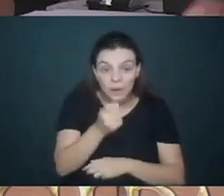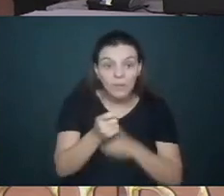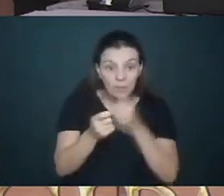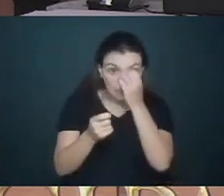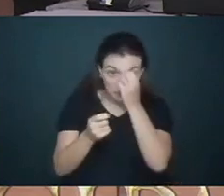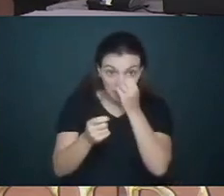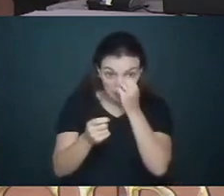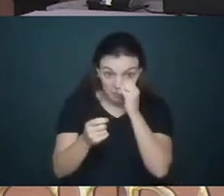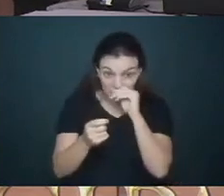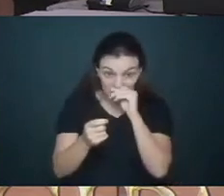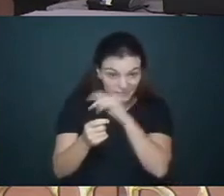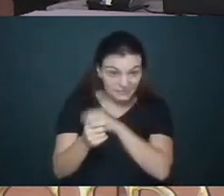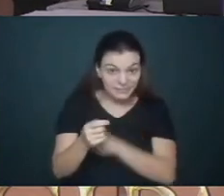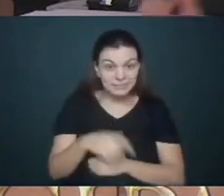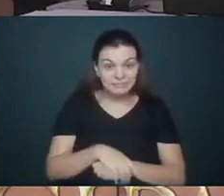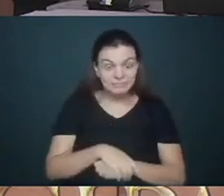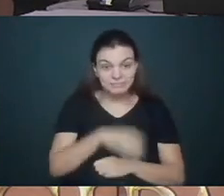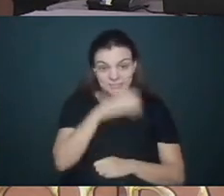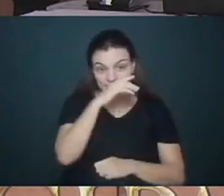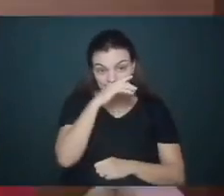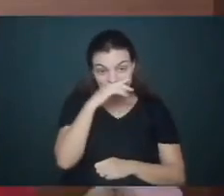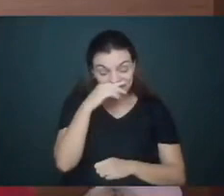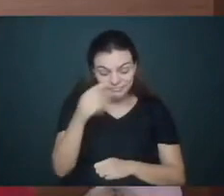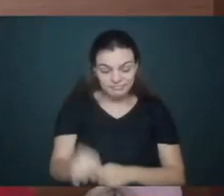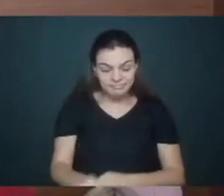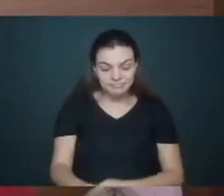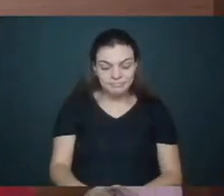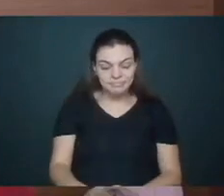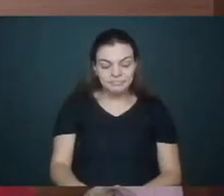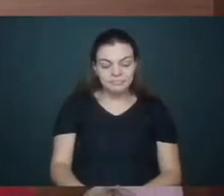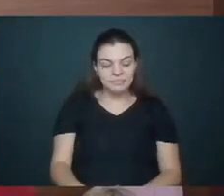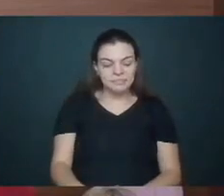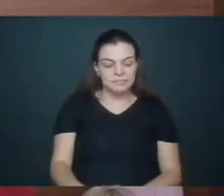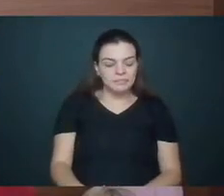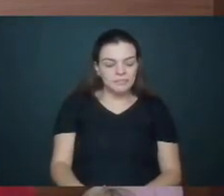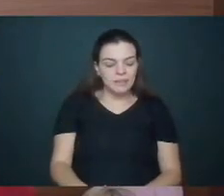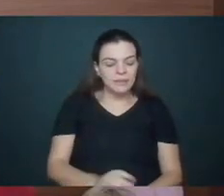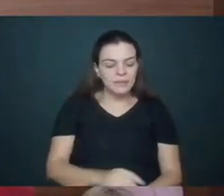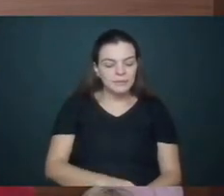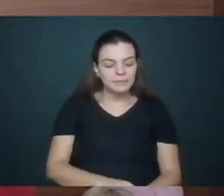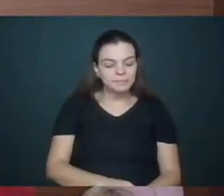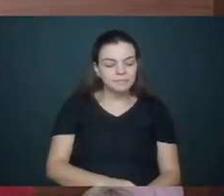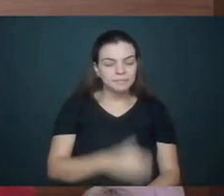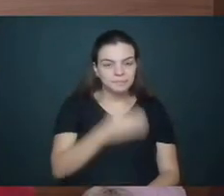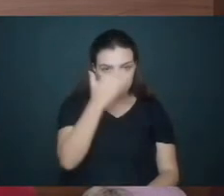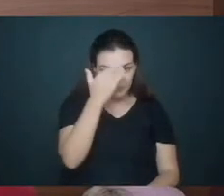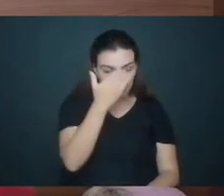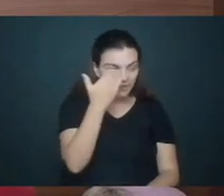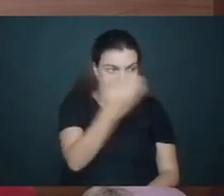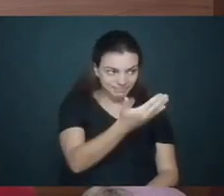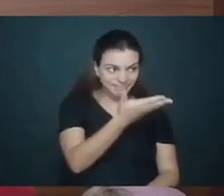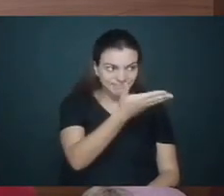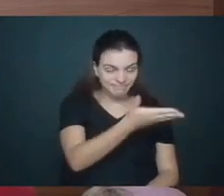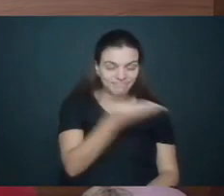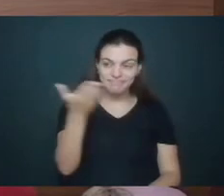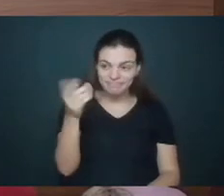todo de Minas Gerais. Obrigado, vereador, professor Flávio Zanetti. Agradecer ao vereador Hernani.